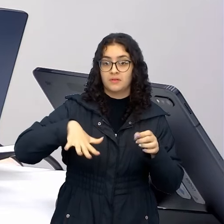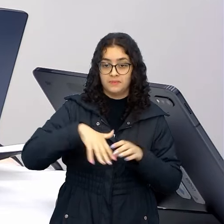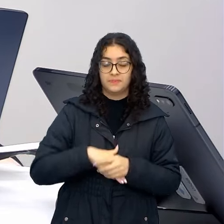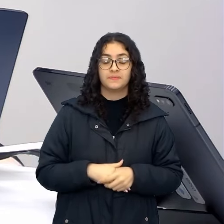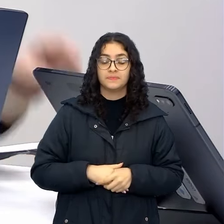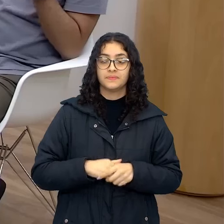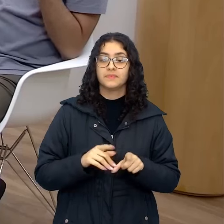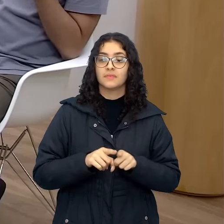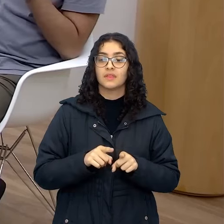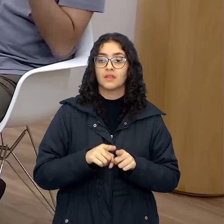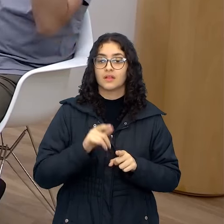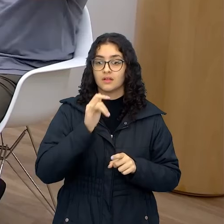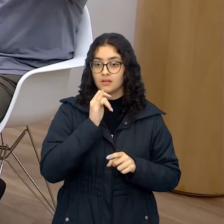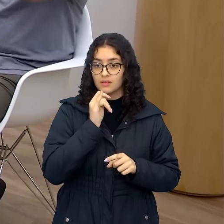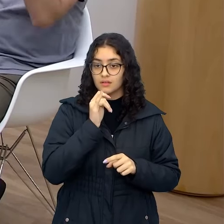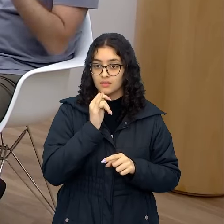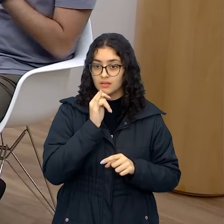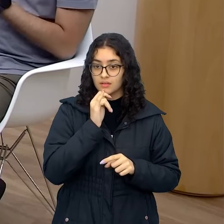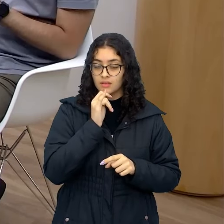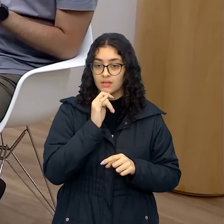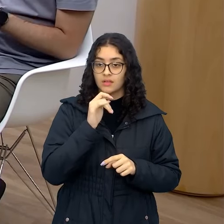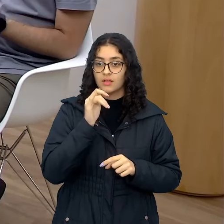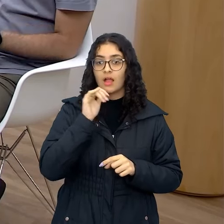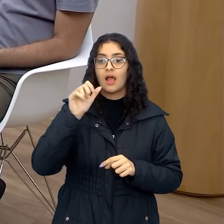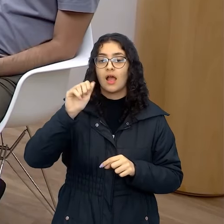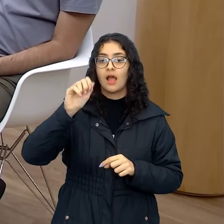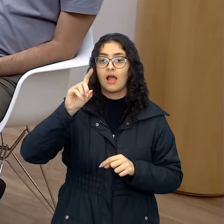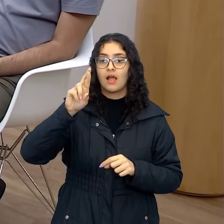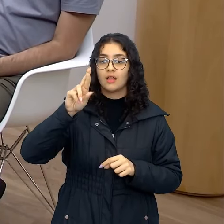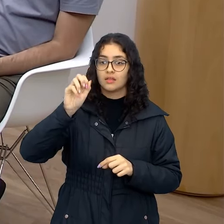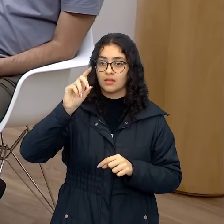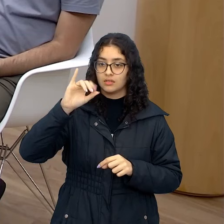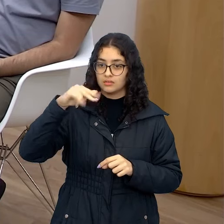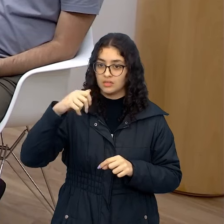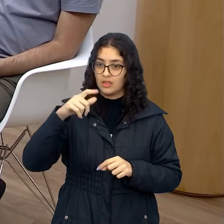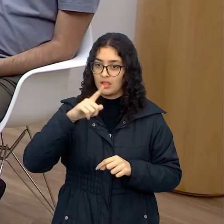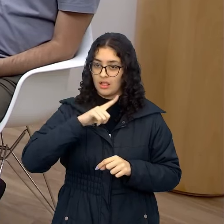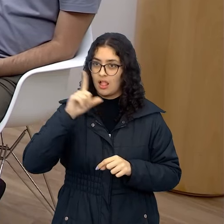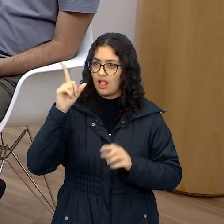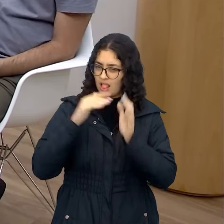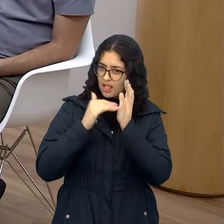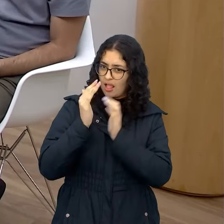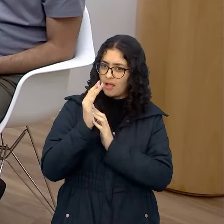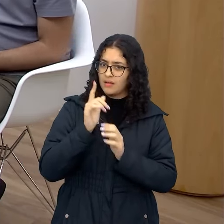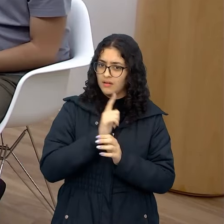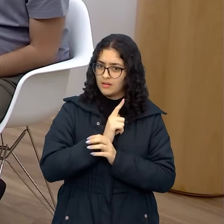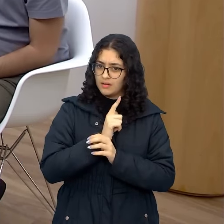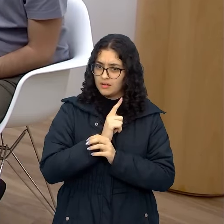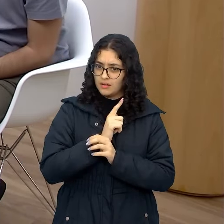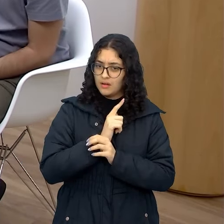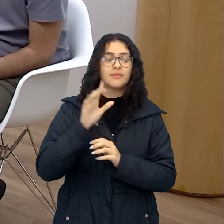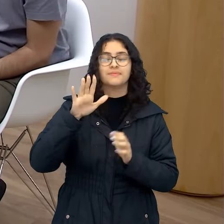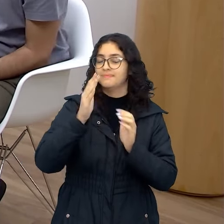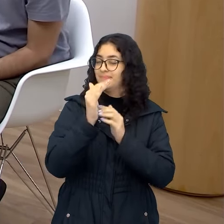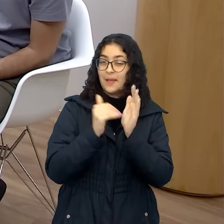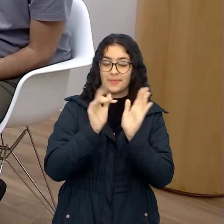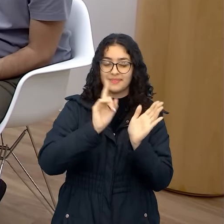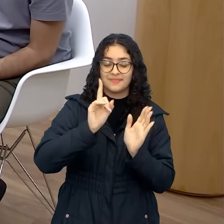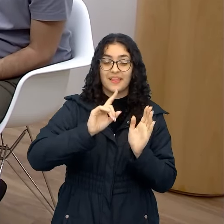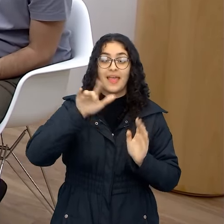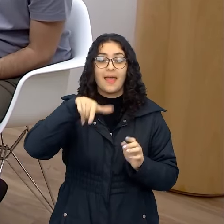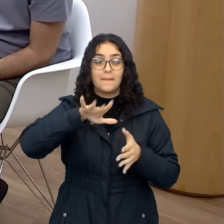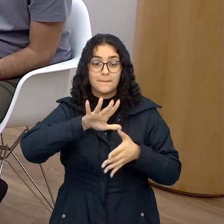pode, tipo, parques, uma escola lá em Andradina, aí fala, será que aqui não tem uma APA? Mas assim, Votorantim tem uma APA, Votorantim tem uma